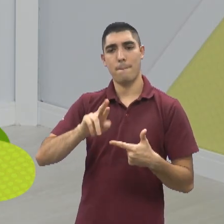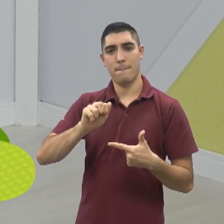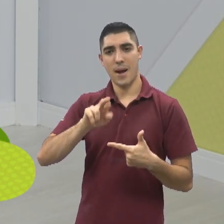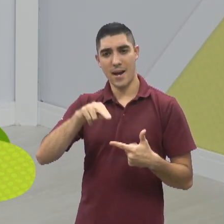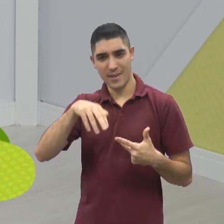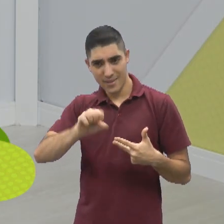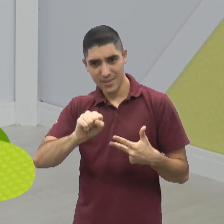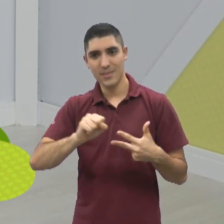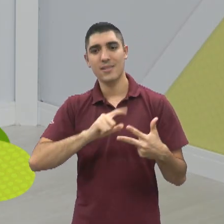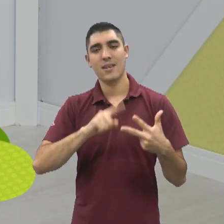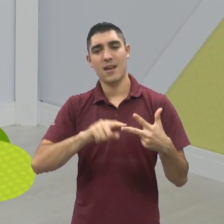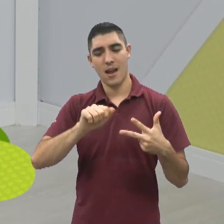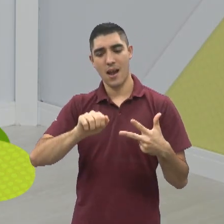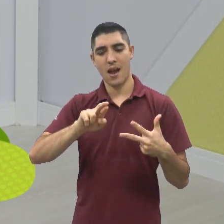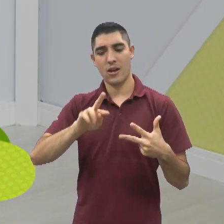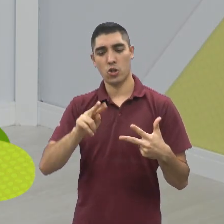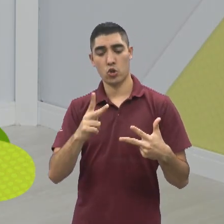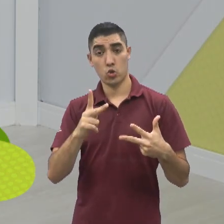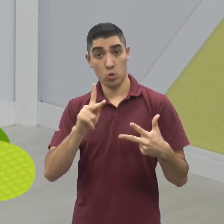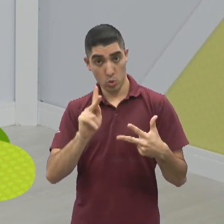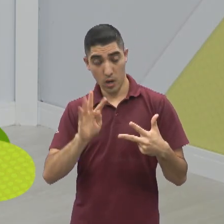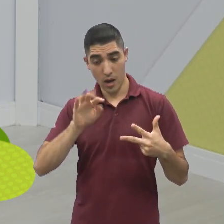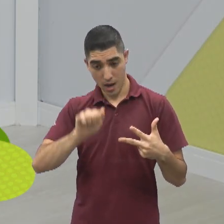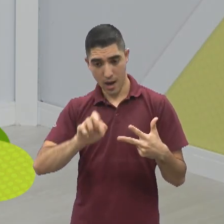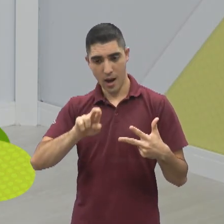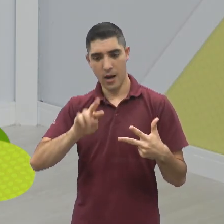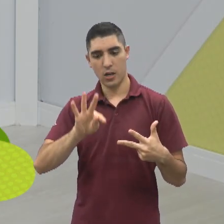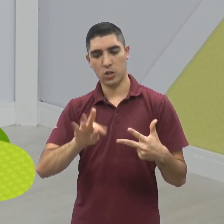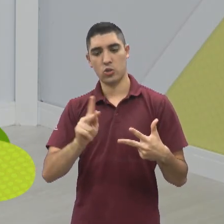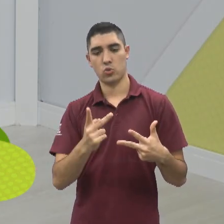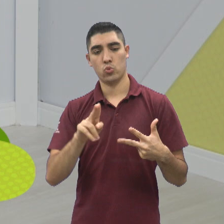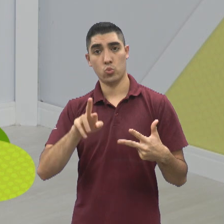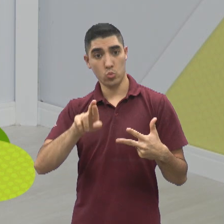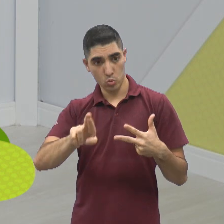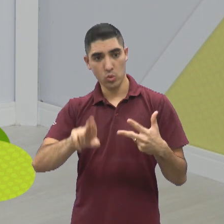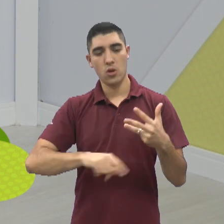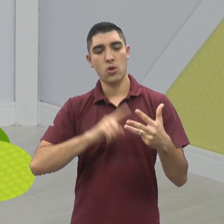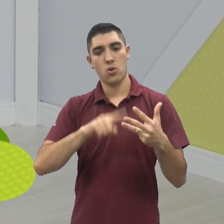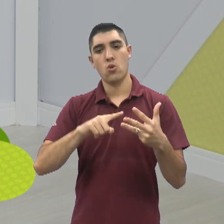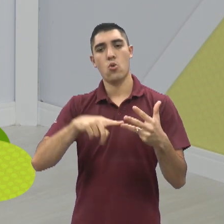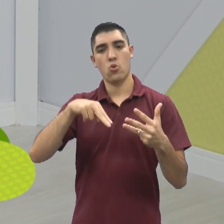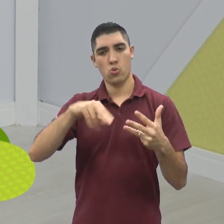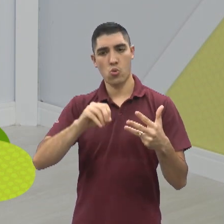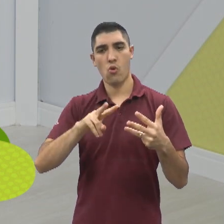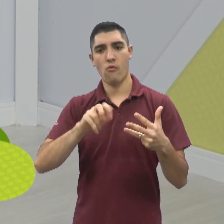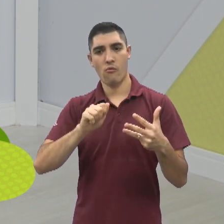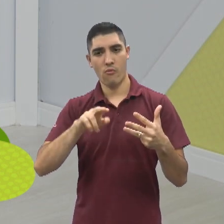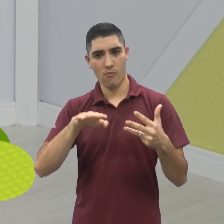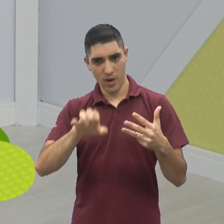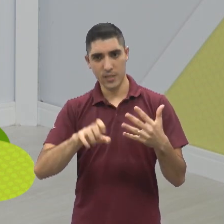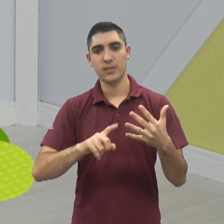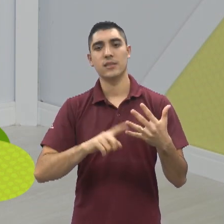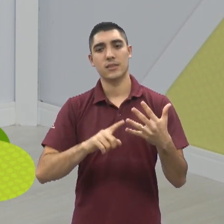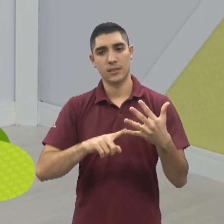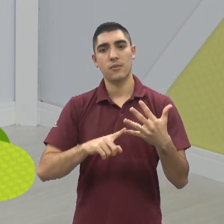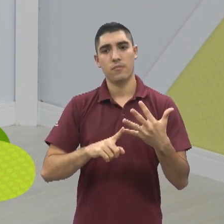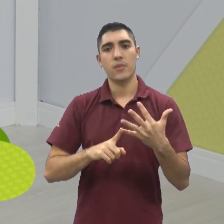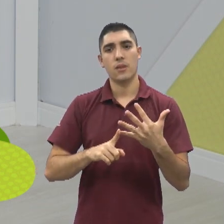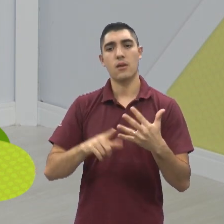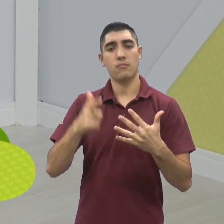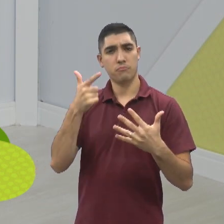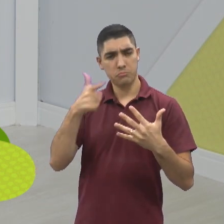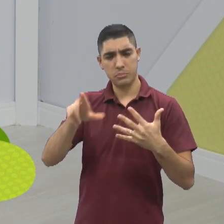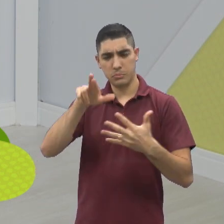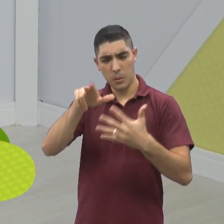Bernard, ex-jogador de São José na última temporada, além do Novaes. Entraram o Burns, o Michael, o Lupa, que também passou aqui pelo São